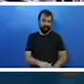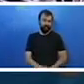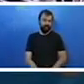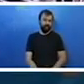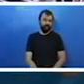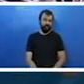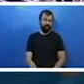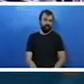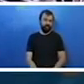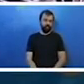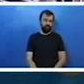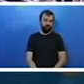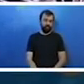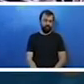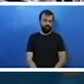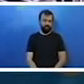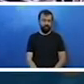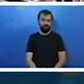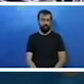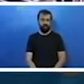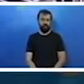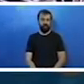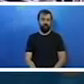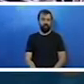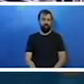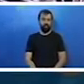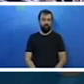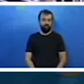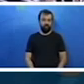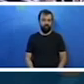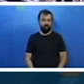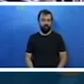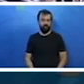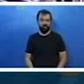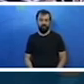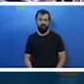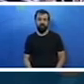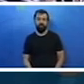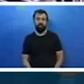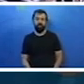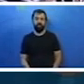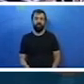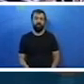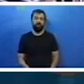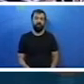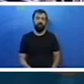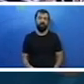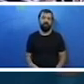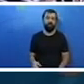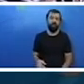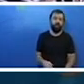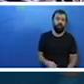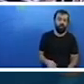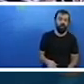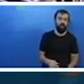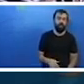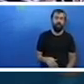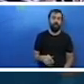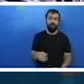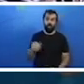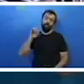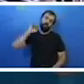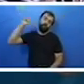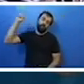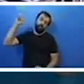continuou o suplício do Tiradentes, porque depois que ele teve o corpo esquartejado, a cabeça do Tiradentes foi levada até Vila